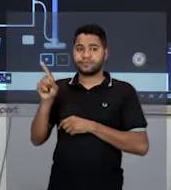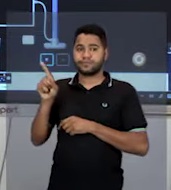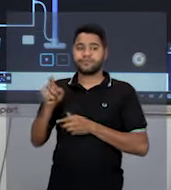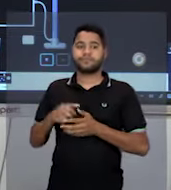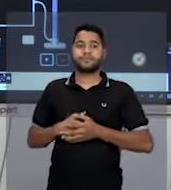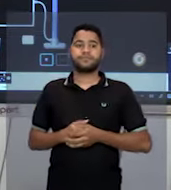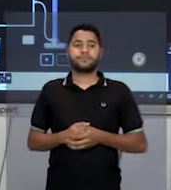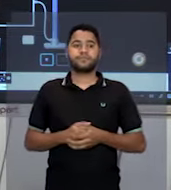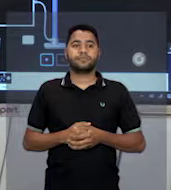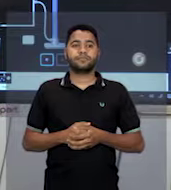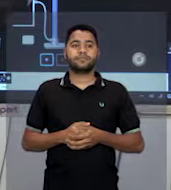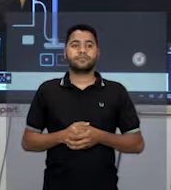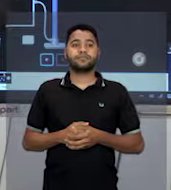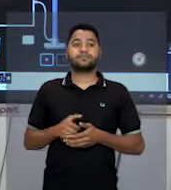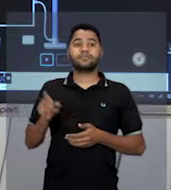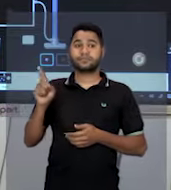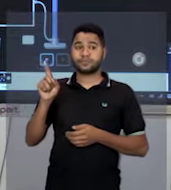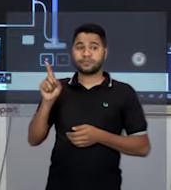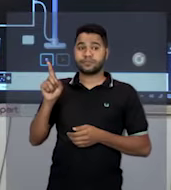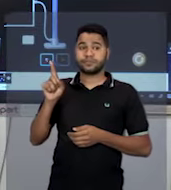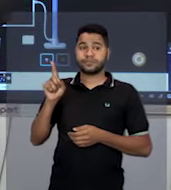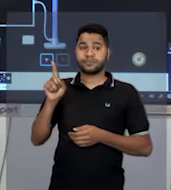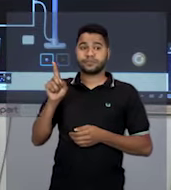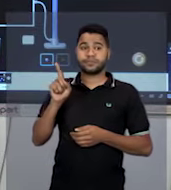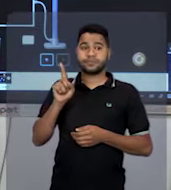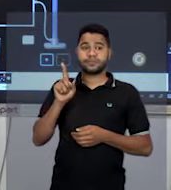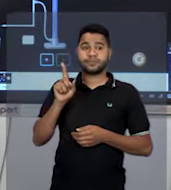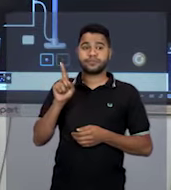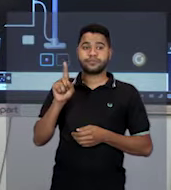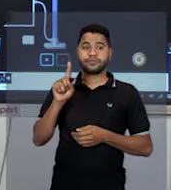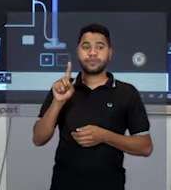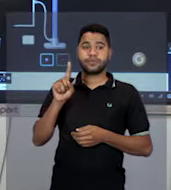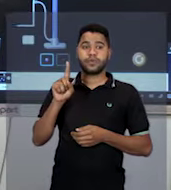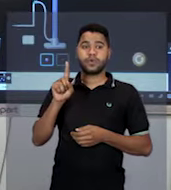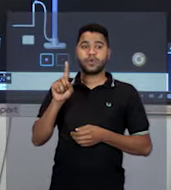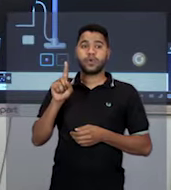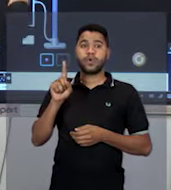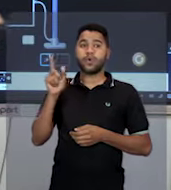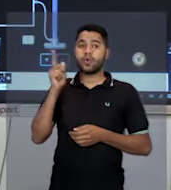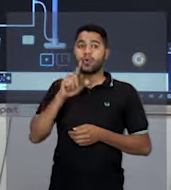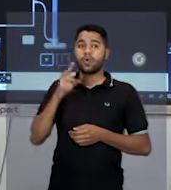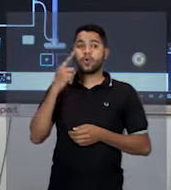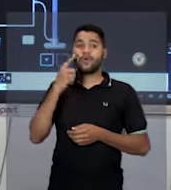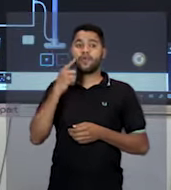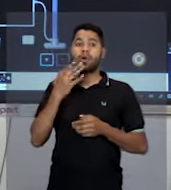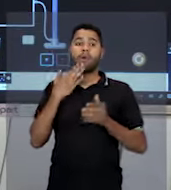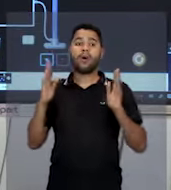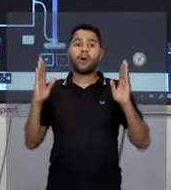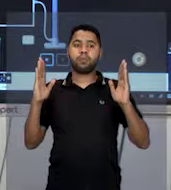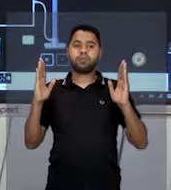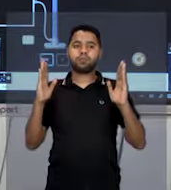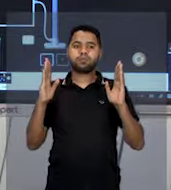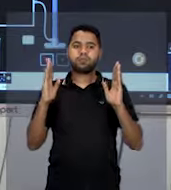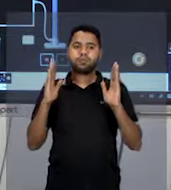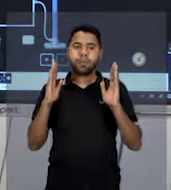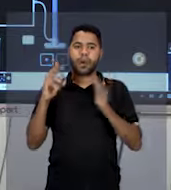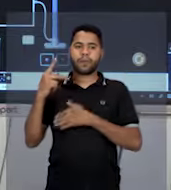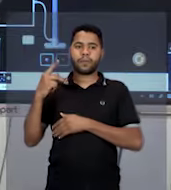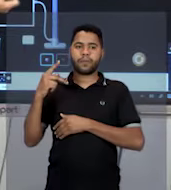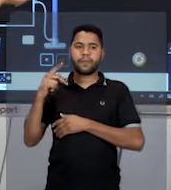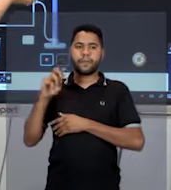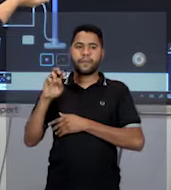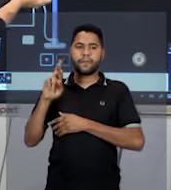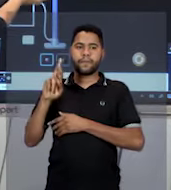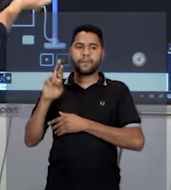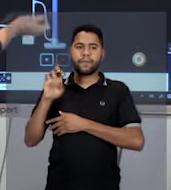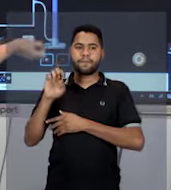termômetro. Aqui nesse medidor eu consigo ver a pressão, né? É um manômetro.